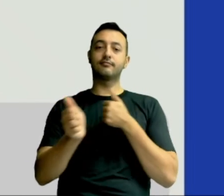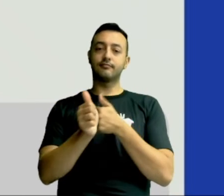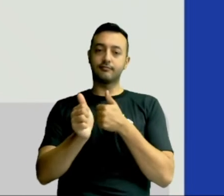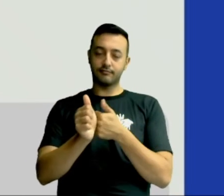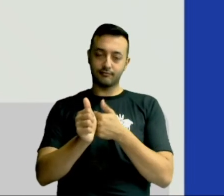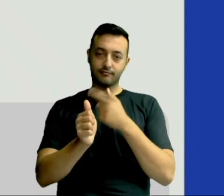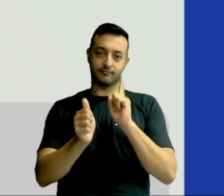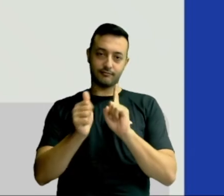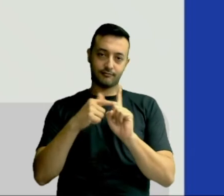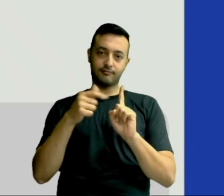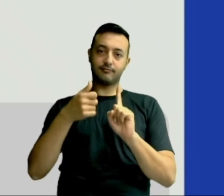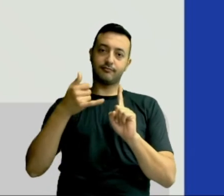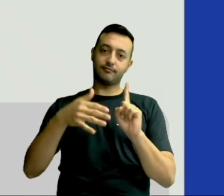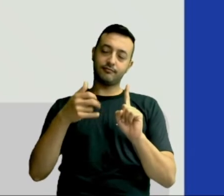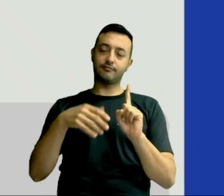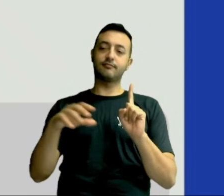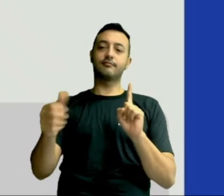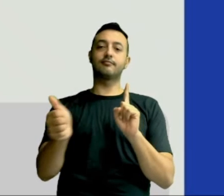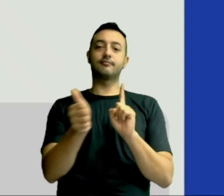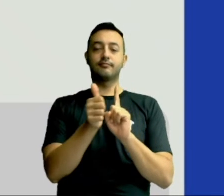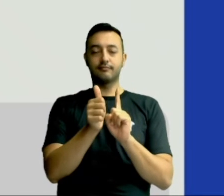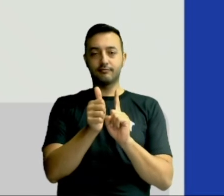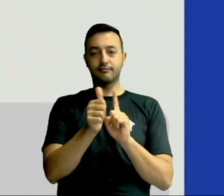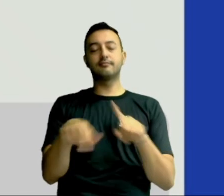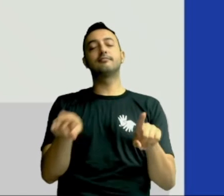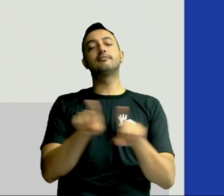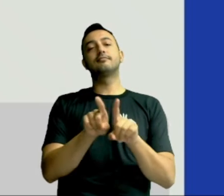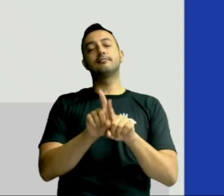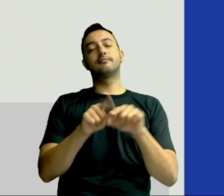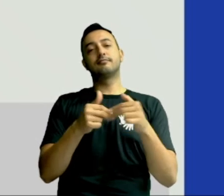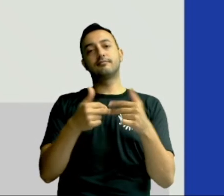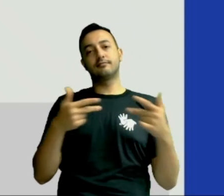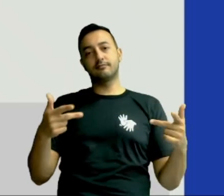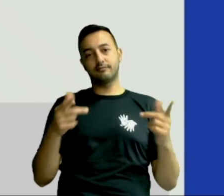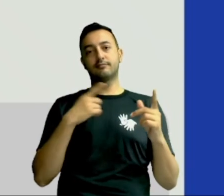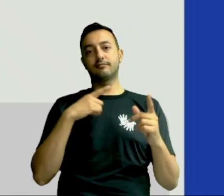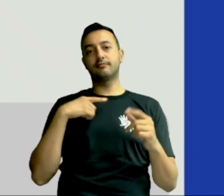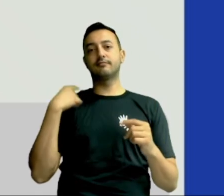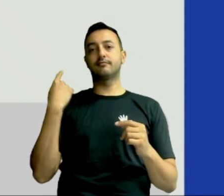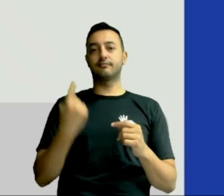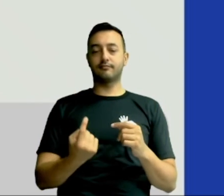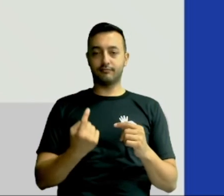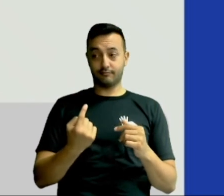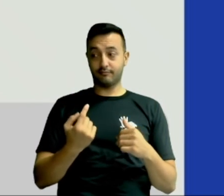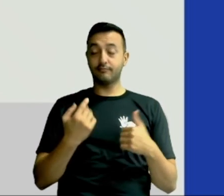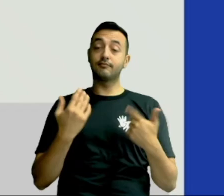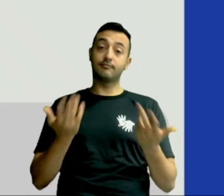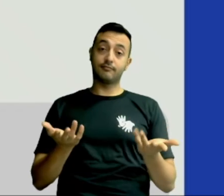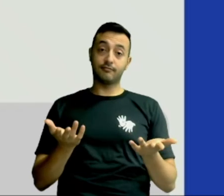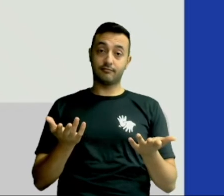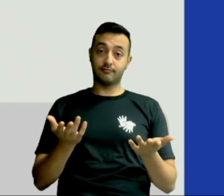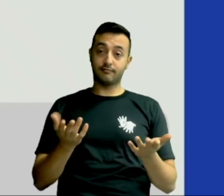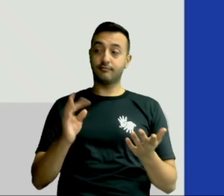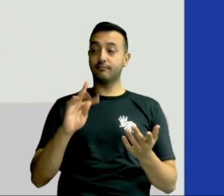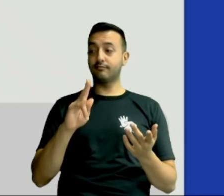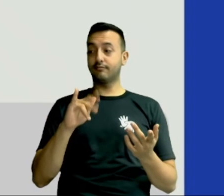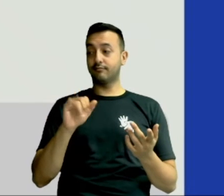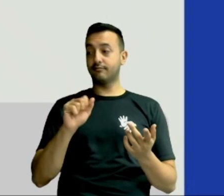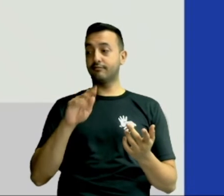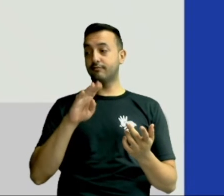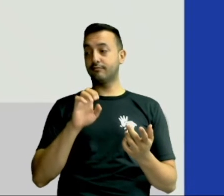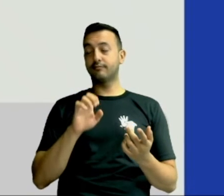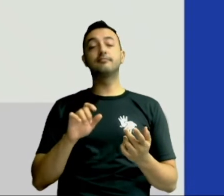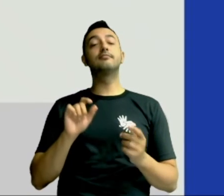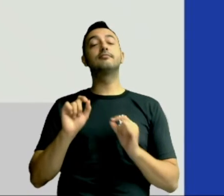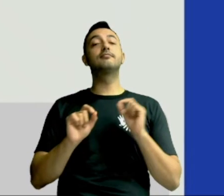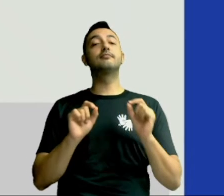próximos do interlocutor mais uma vez e também para objetos que estão no singular e aí desejo Abrir